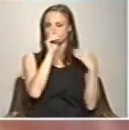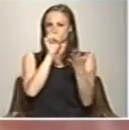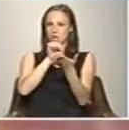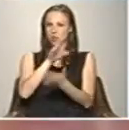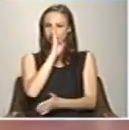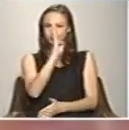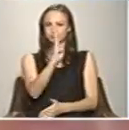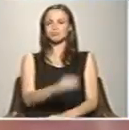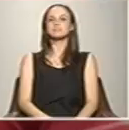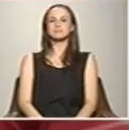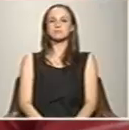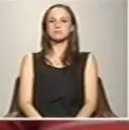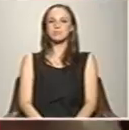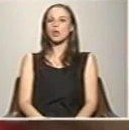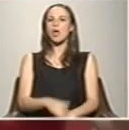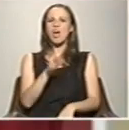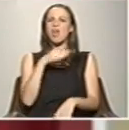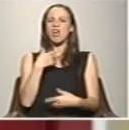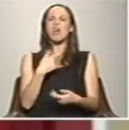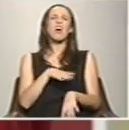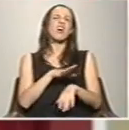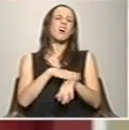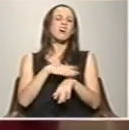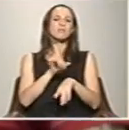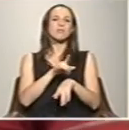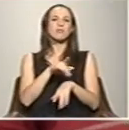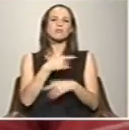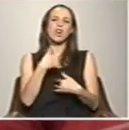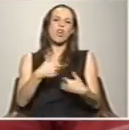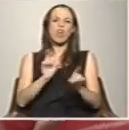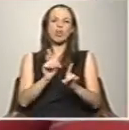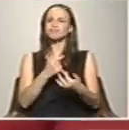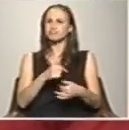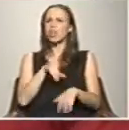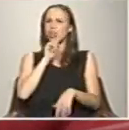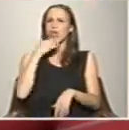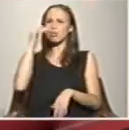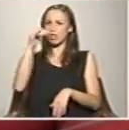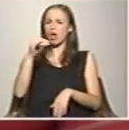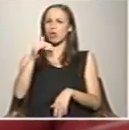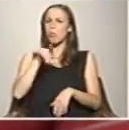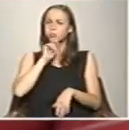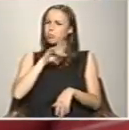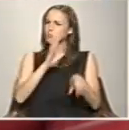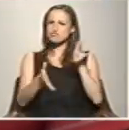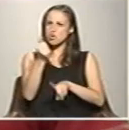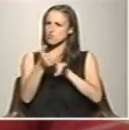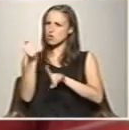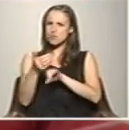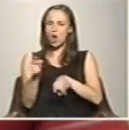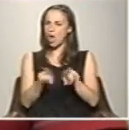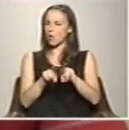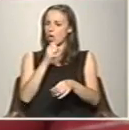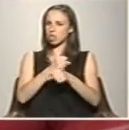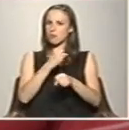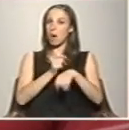é tarde para se começar. A capacidade das pessoas, mesmo com idade mais avançada, de conseguirem obter os benefícios desse